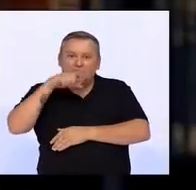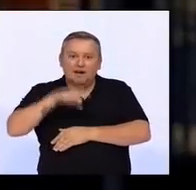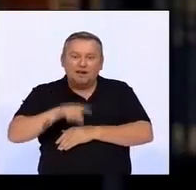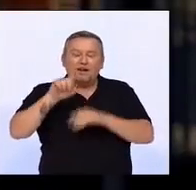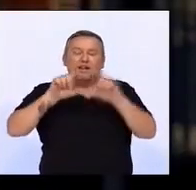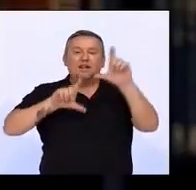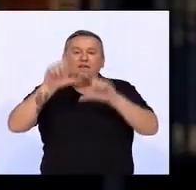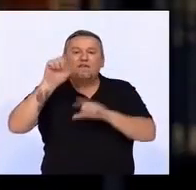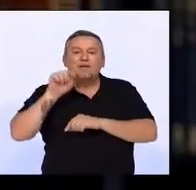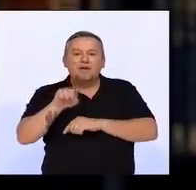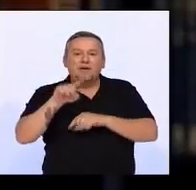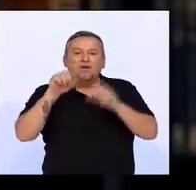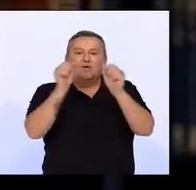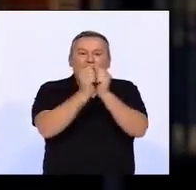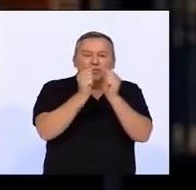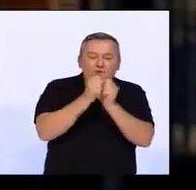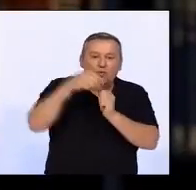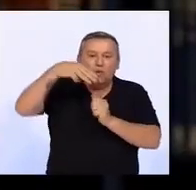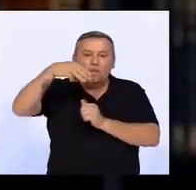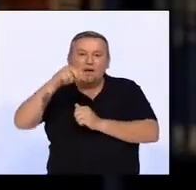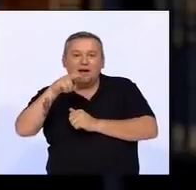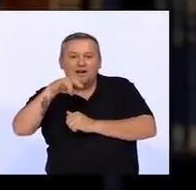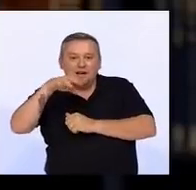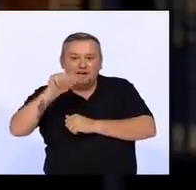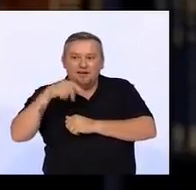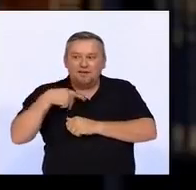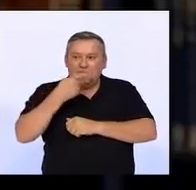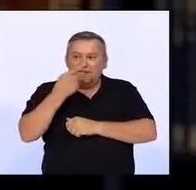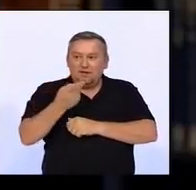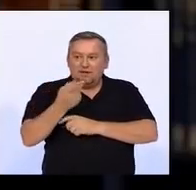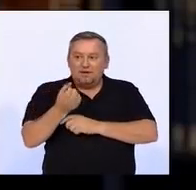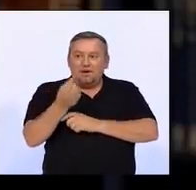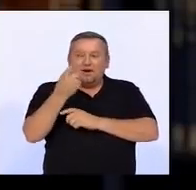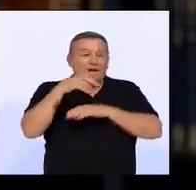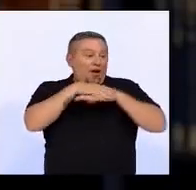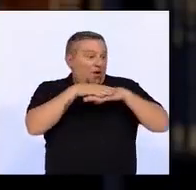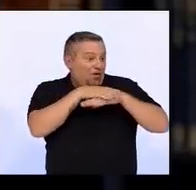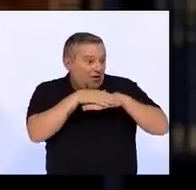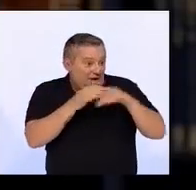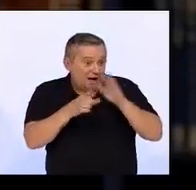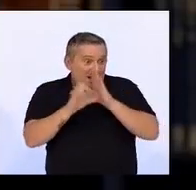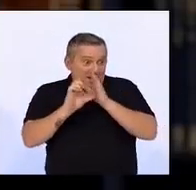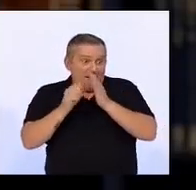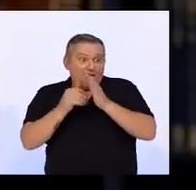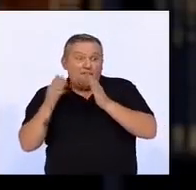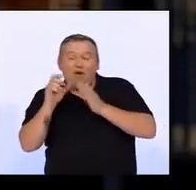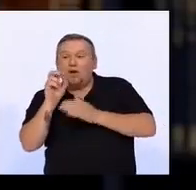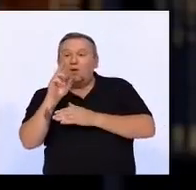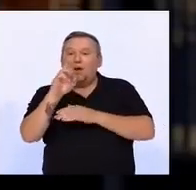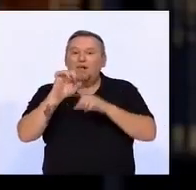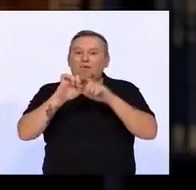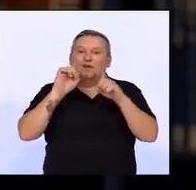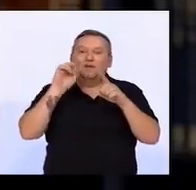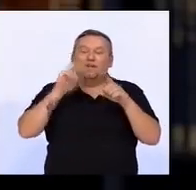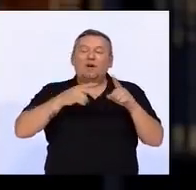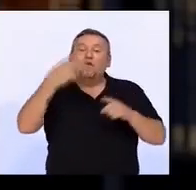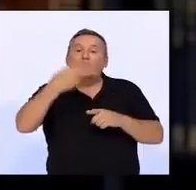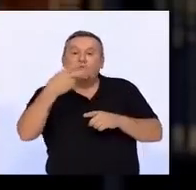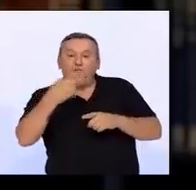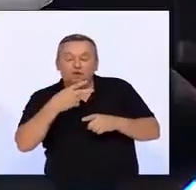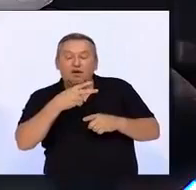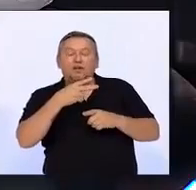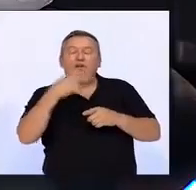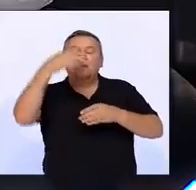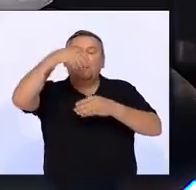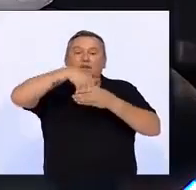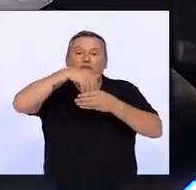estar contigo aqui, Mariana, dizer que são poucos, nós estamos comentando aqui fora do ar, os candidatos a vice-presidente não têm